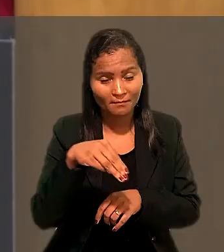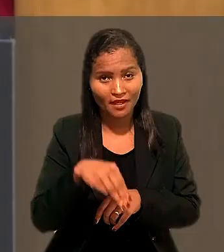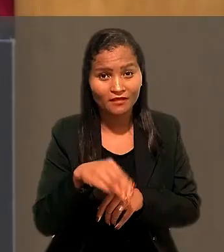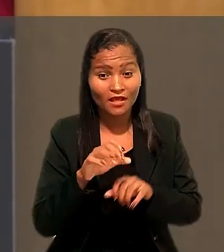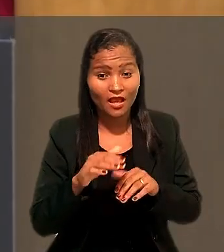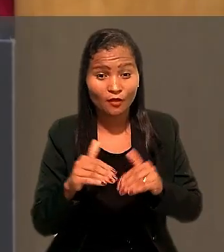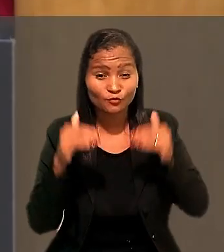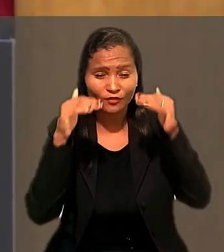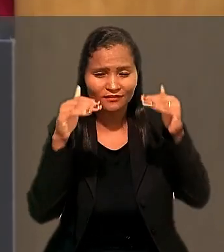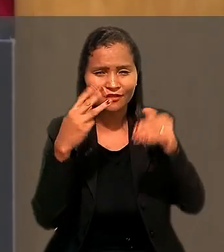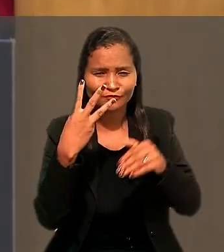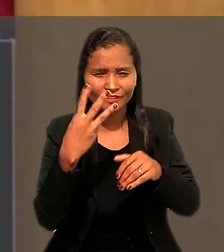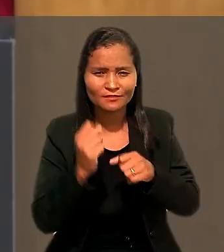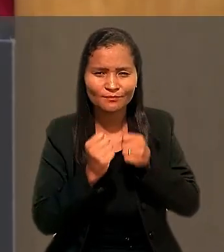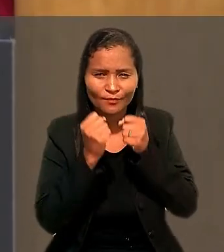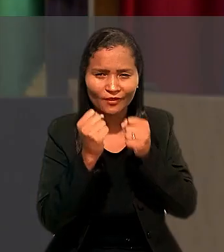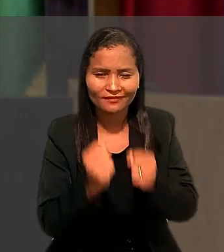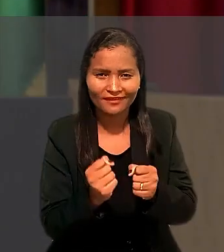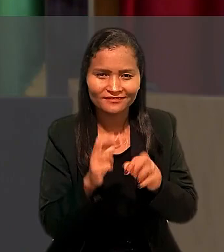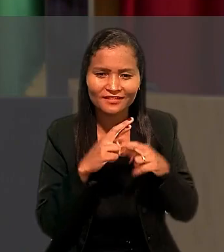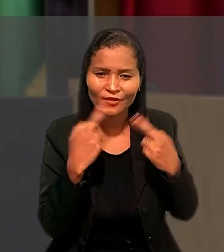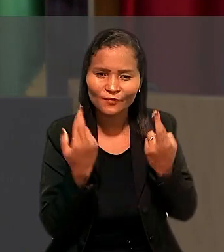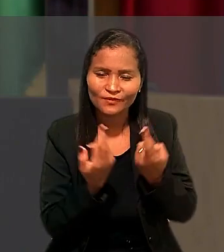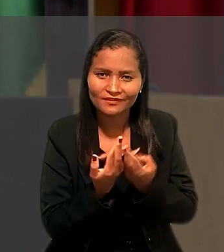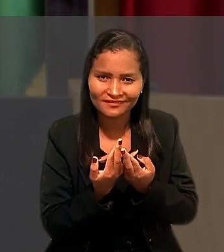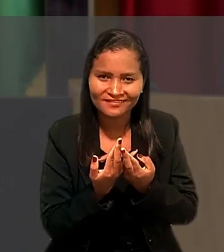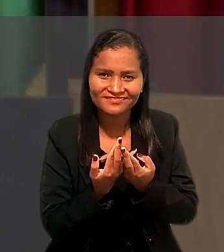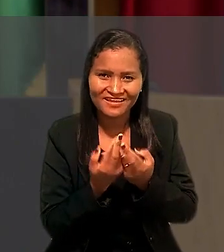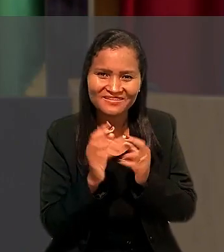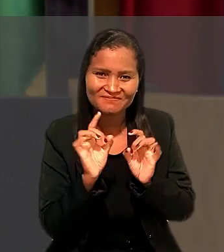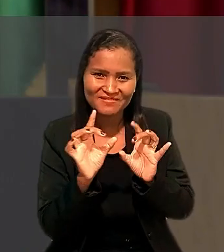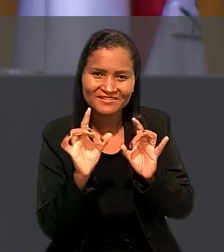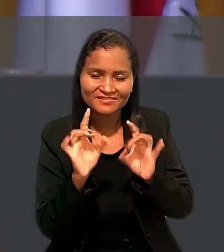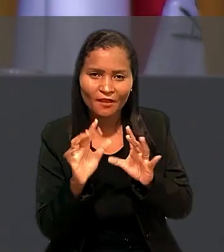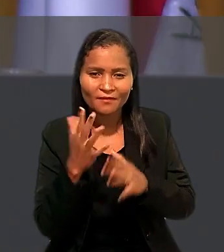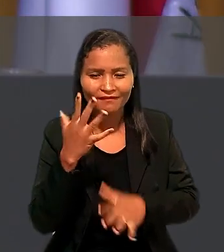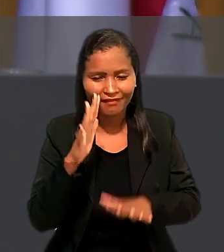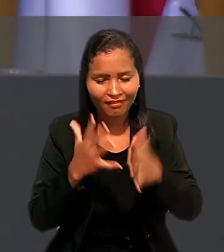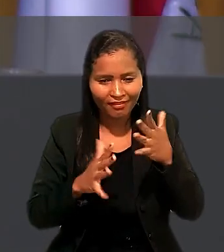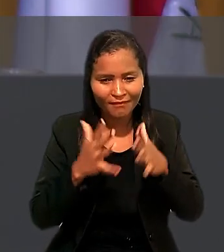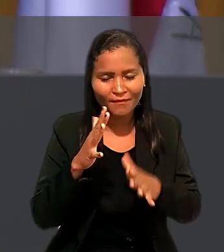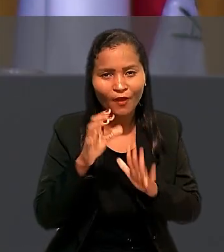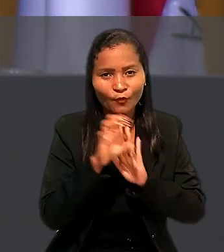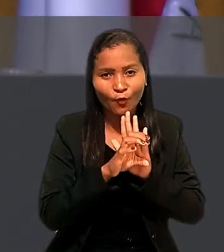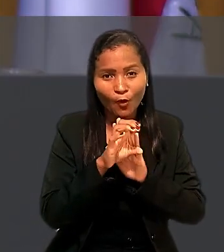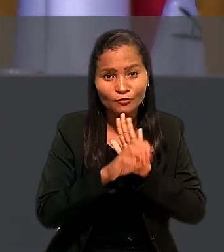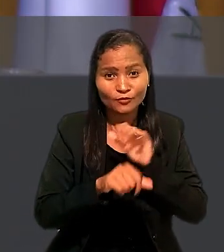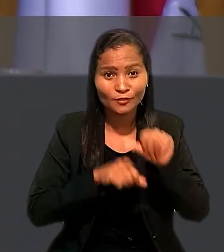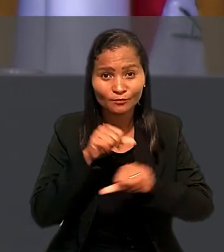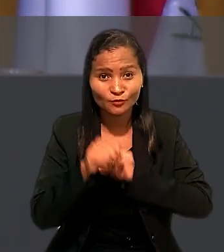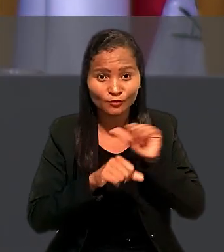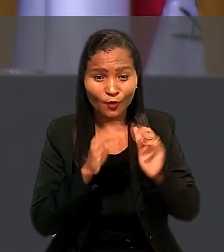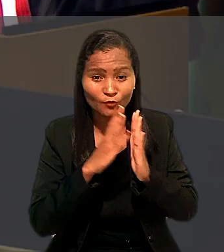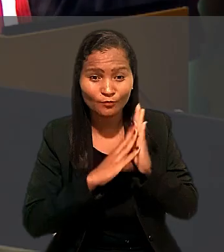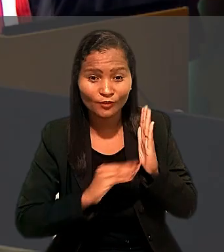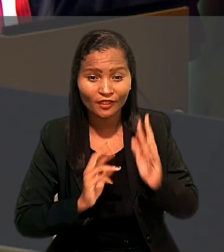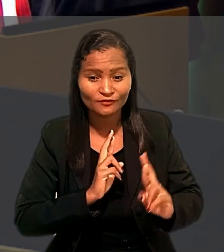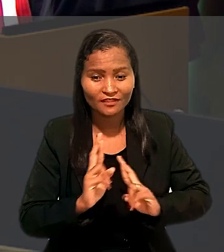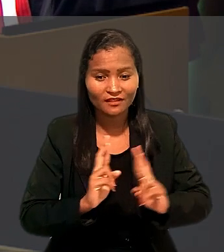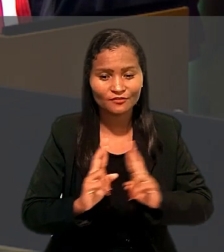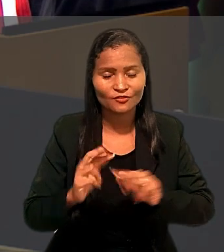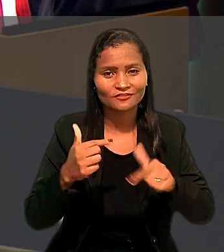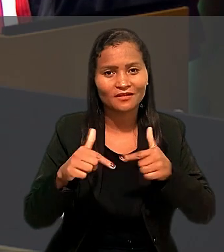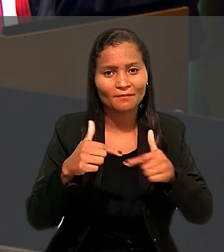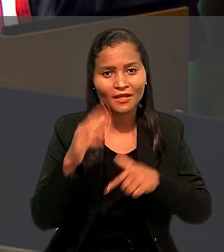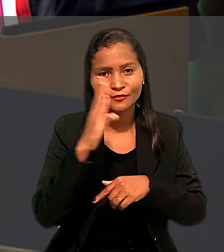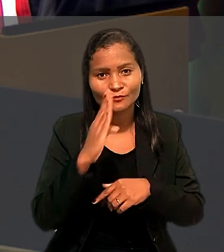maio. Autoridades dos 3 poderes da República se reuniram em sessão solene para celebrar o código que mudou os paradigmas das